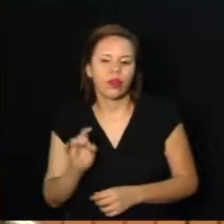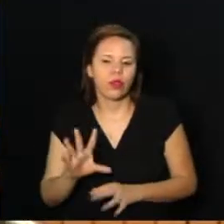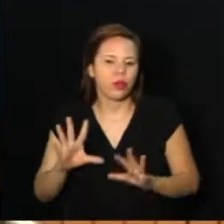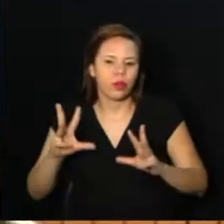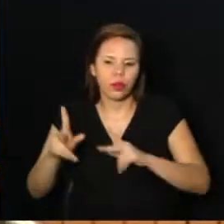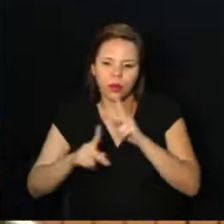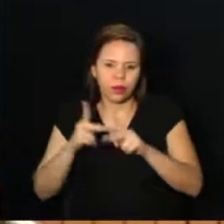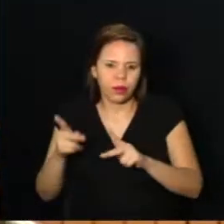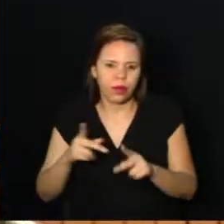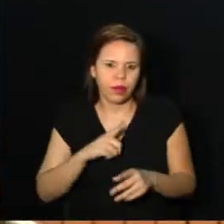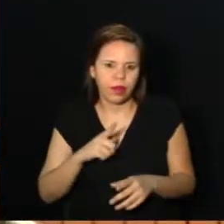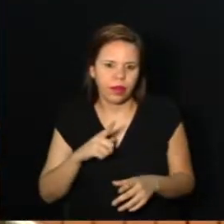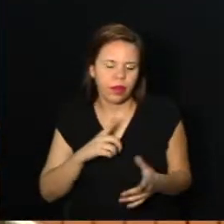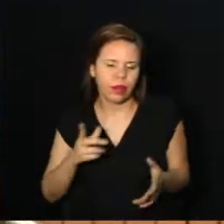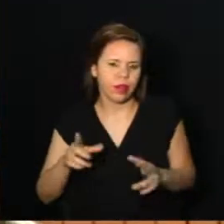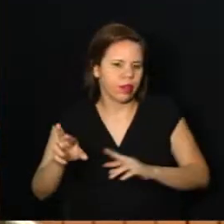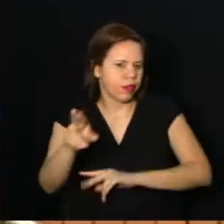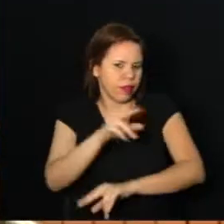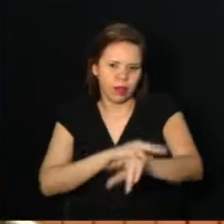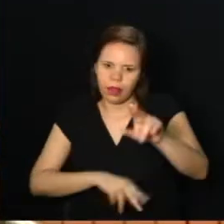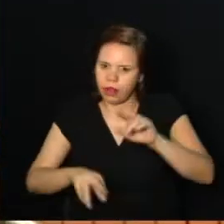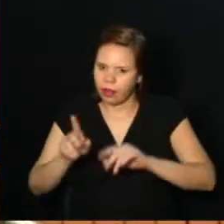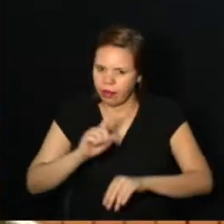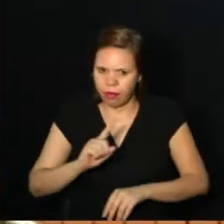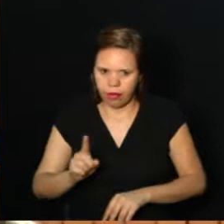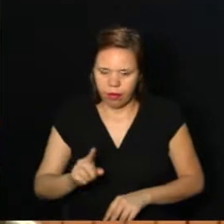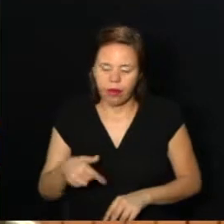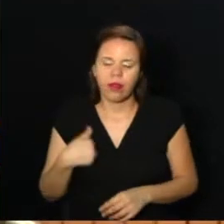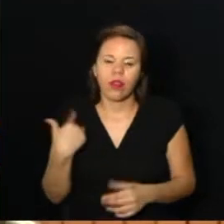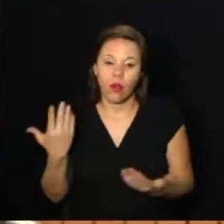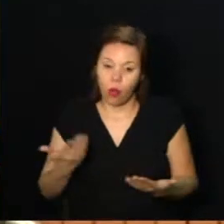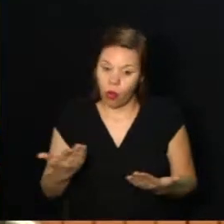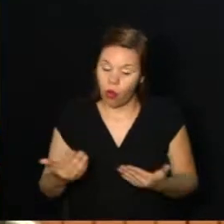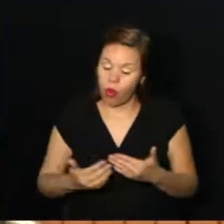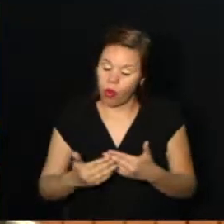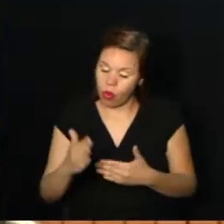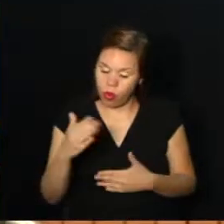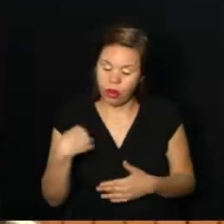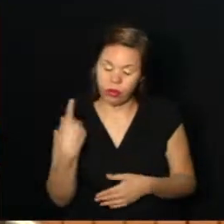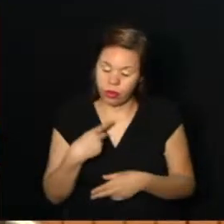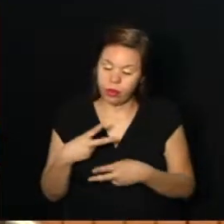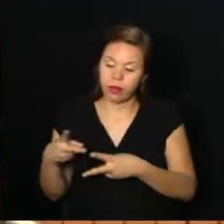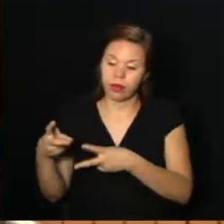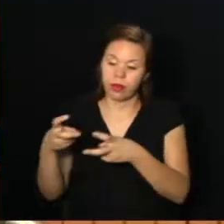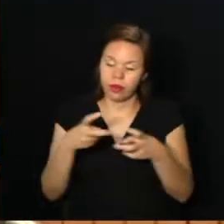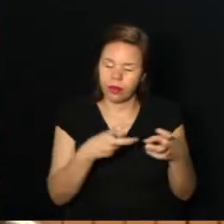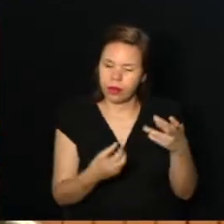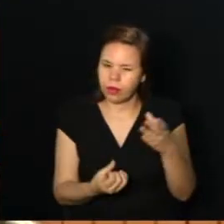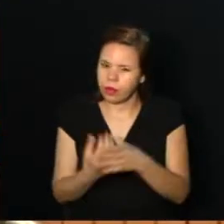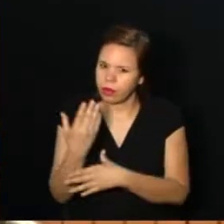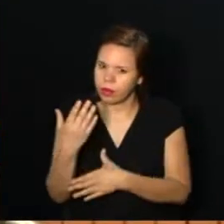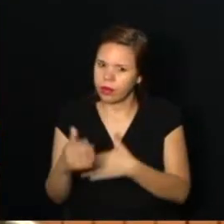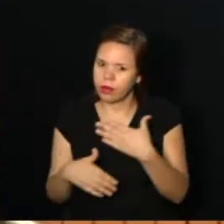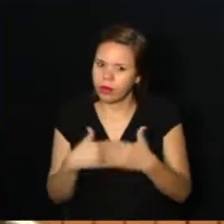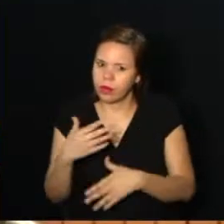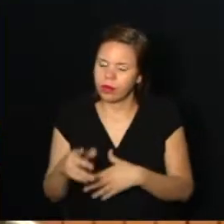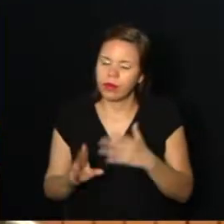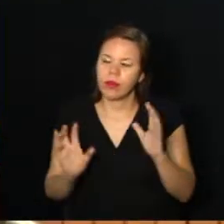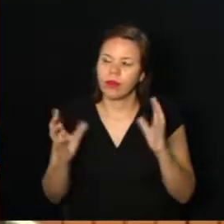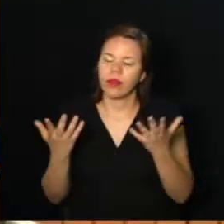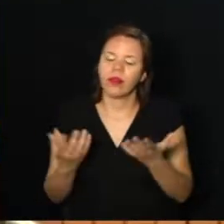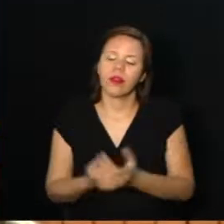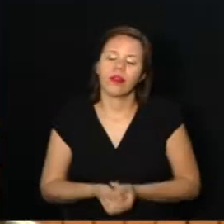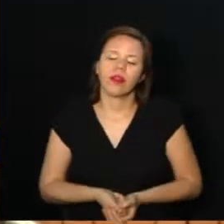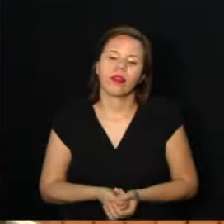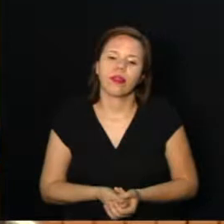todas as pessoas que são indiferentes. Embora hoje a gente percebe pelos acontecimentos, pelos eventos,